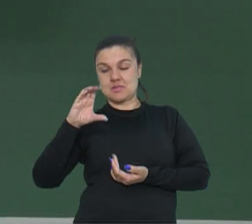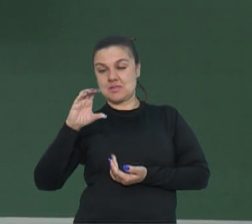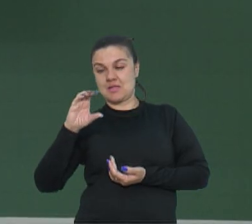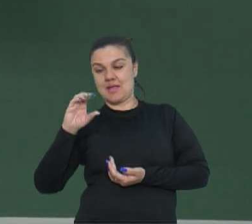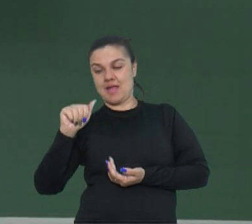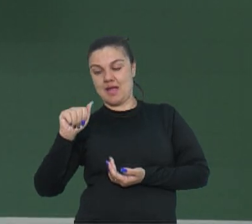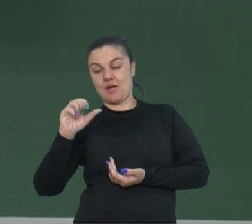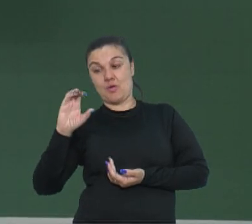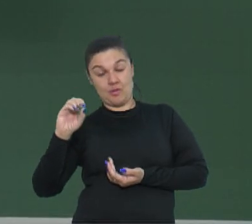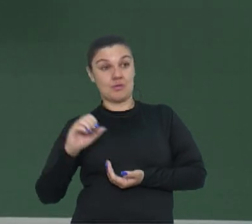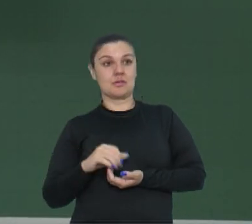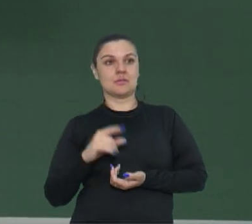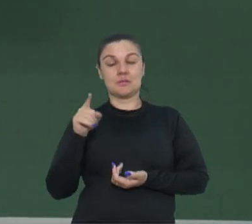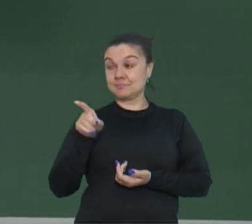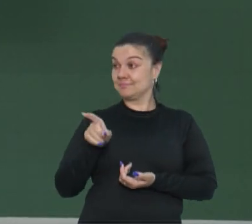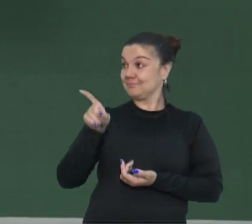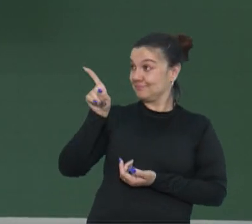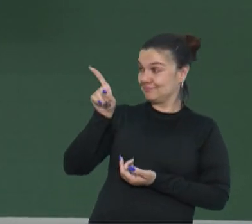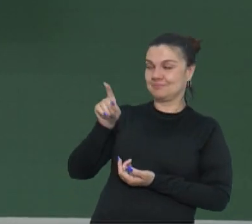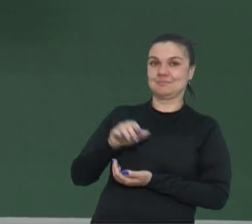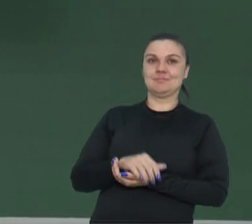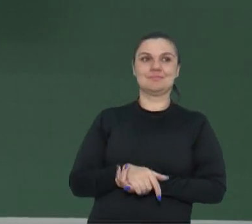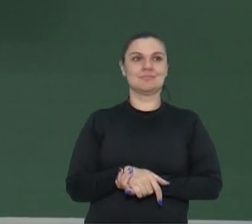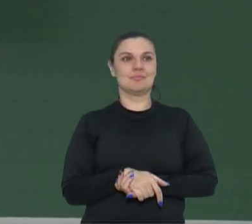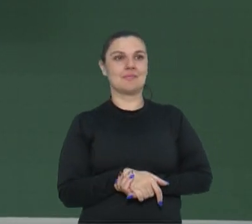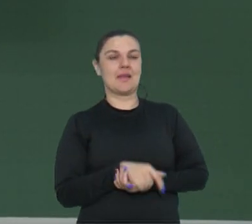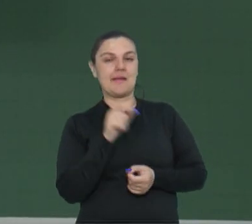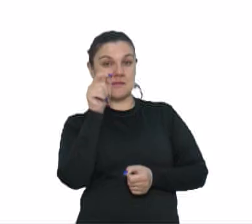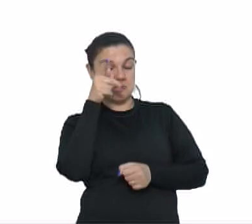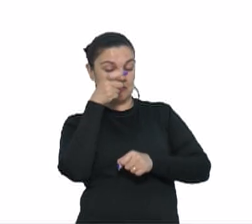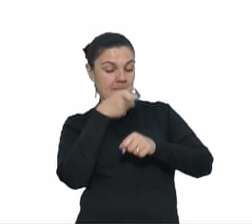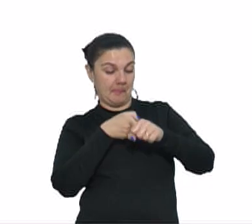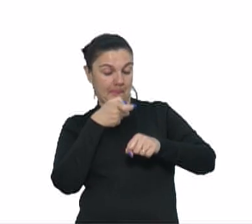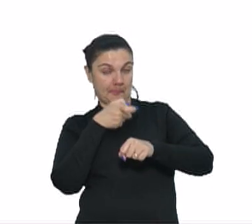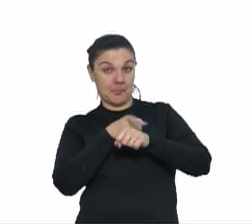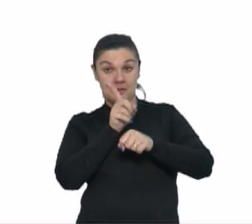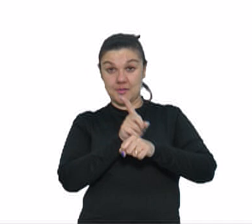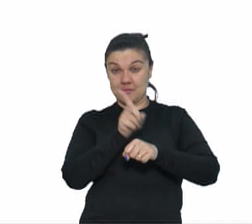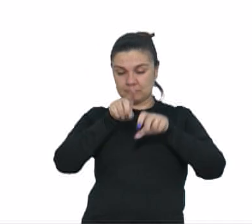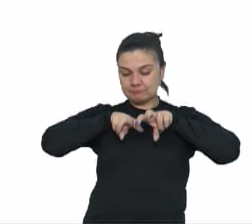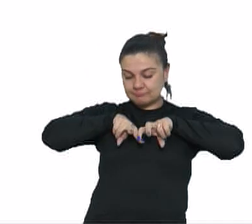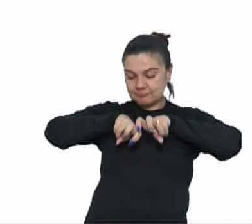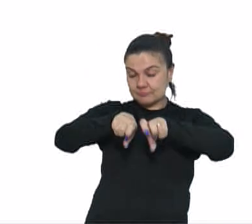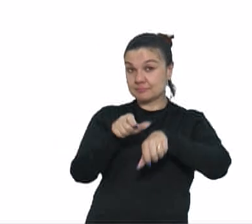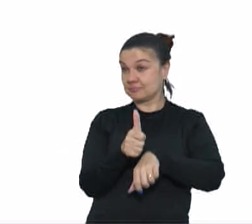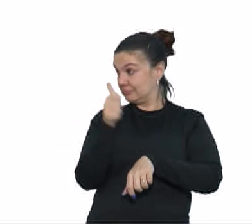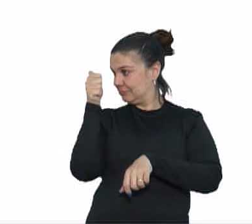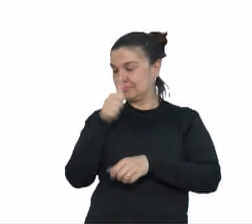CaO, o óxido de cálcio. É assim que ele é obtido lá na mineração de calcário.